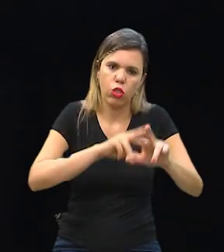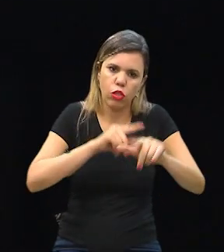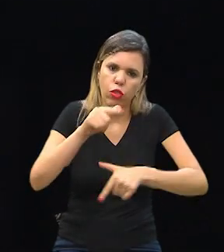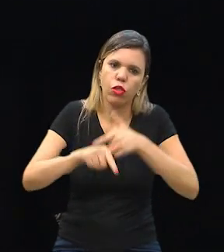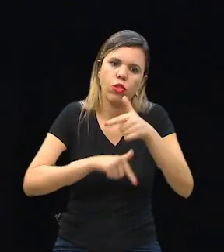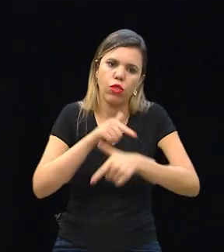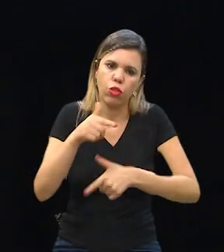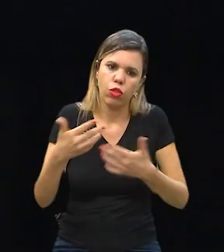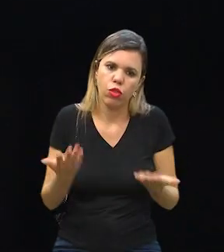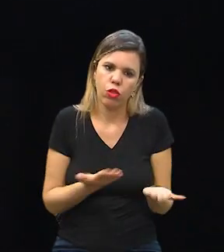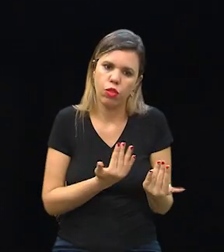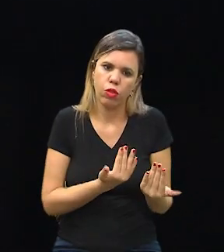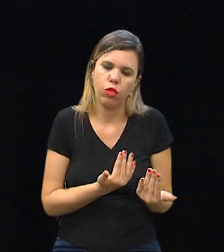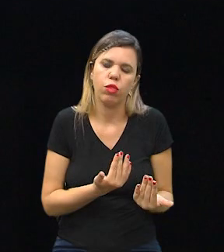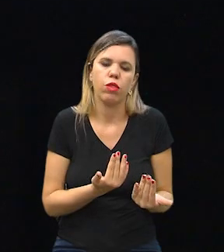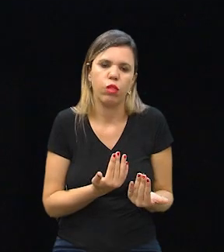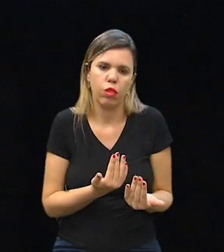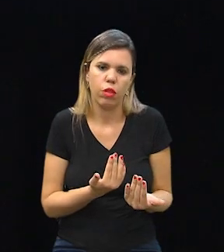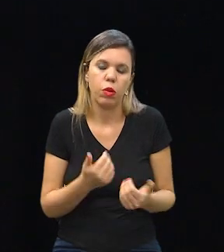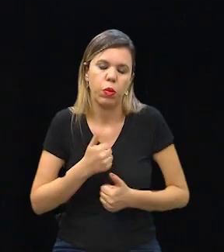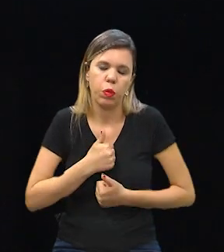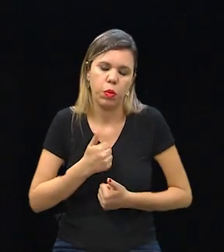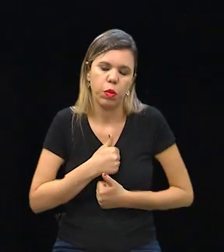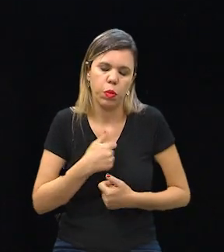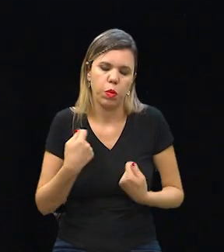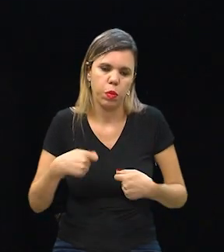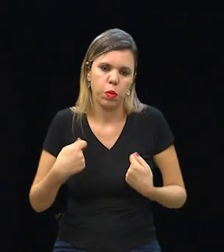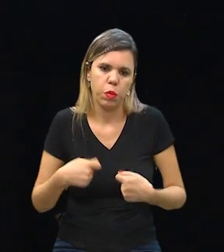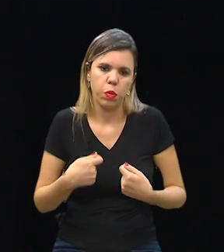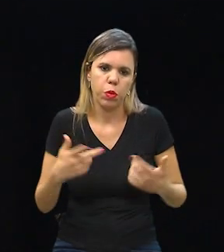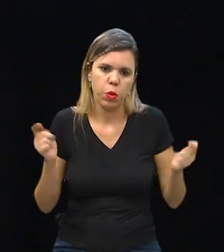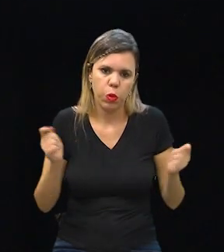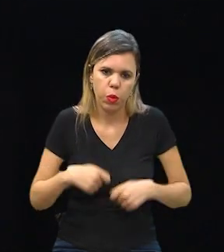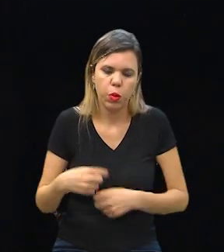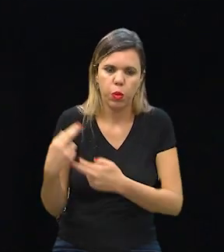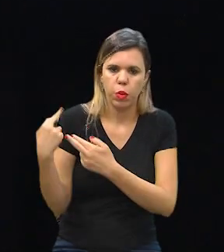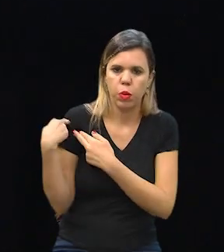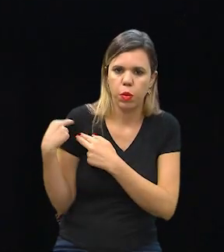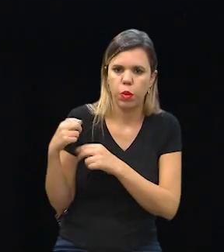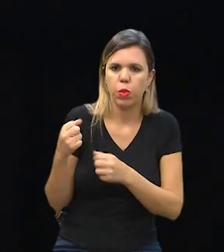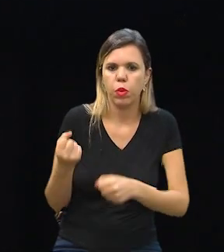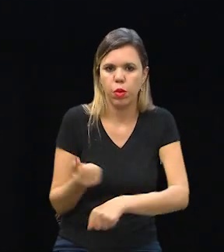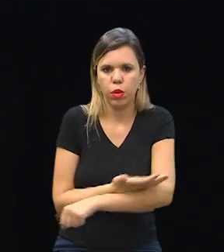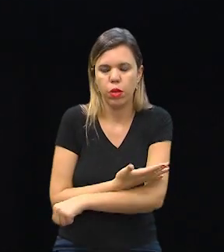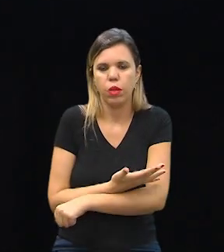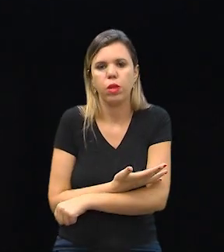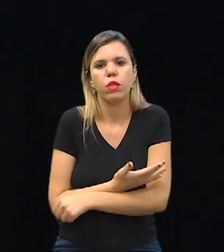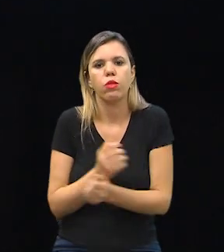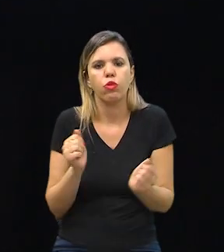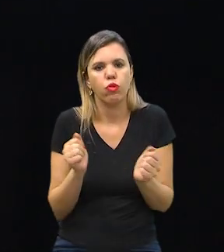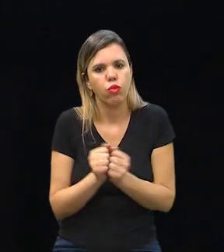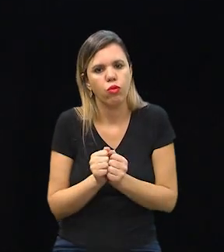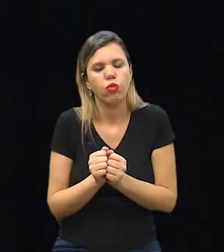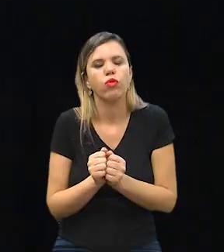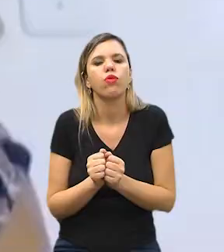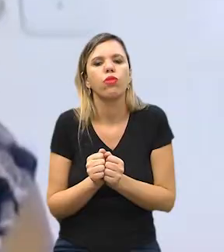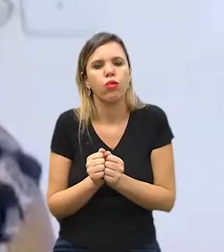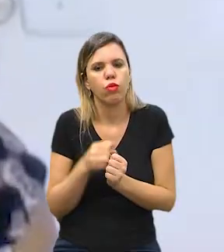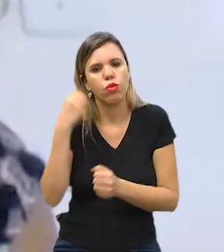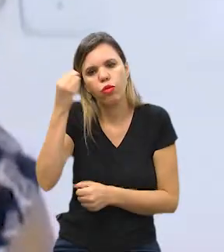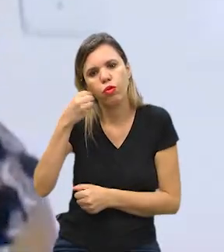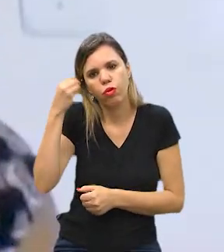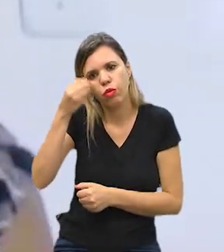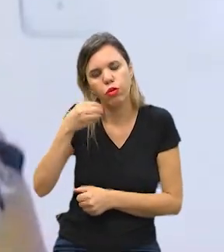tem a sua metodologia para trabalhar isso com os jovens, né? A questão da autoestima e de outras competências ali socioemocionais, ela